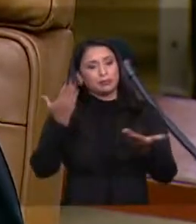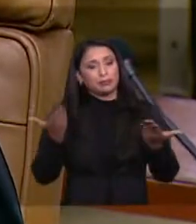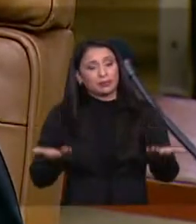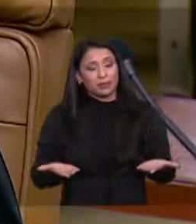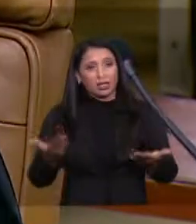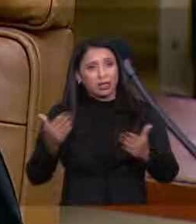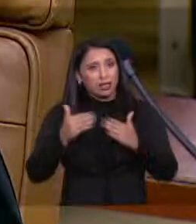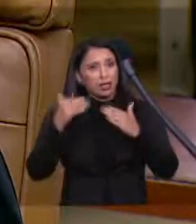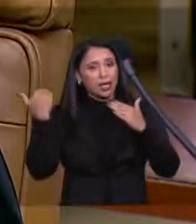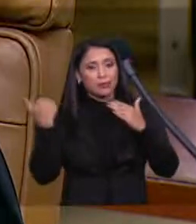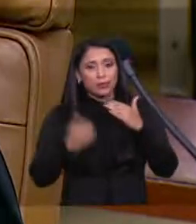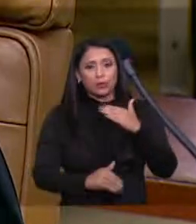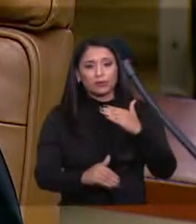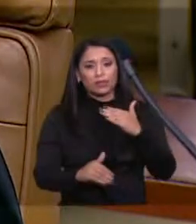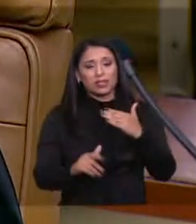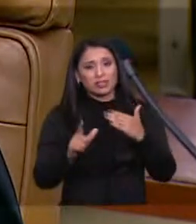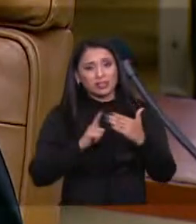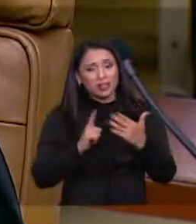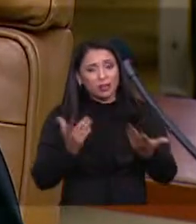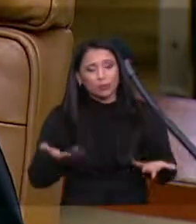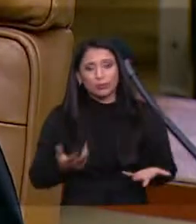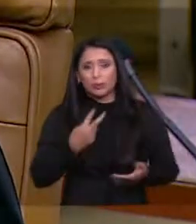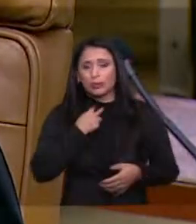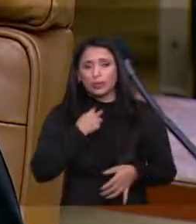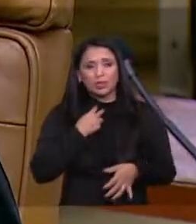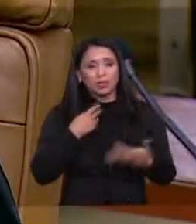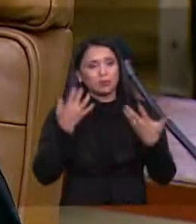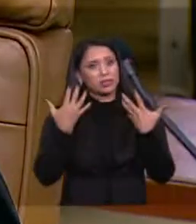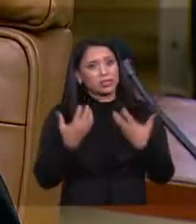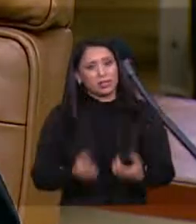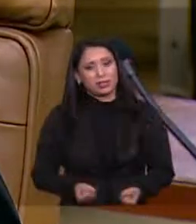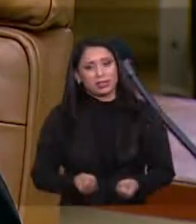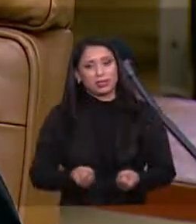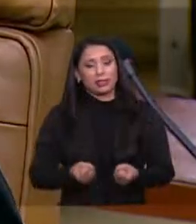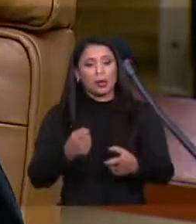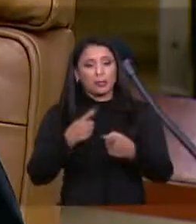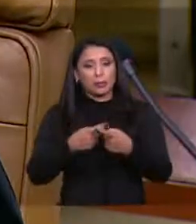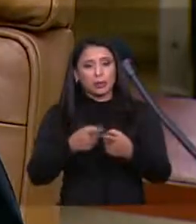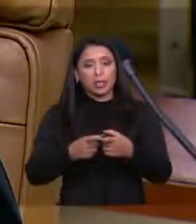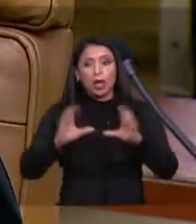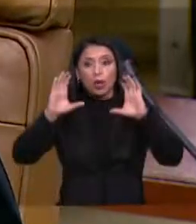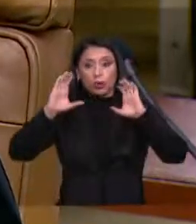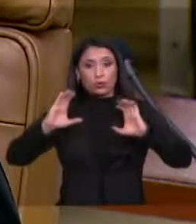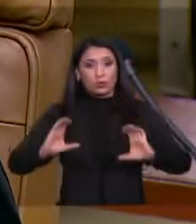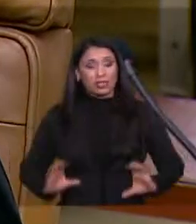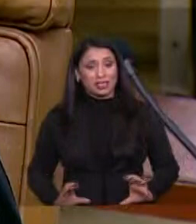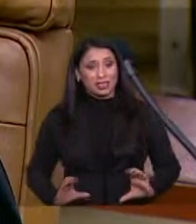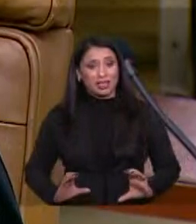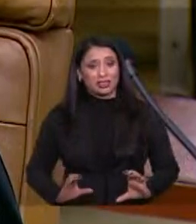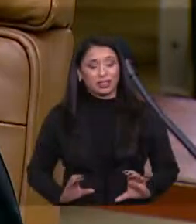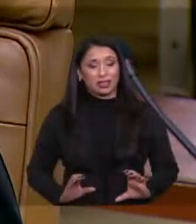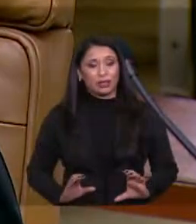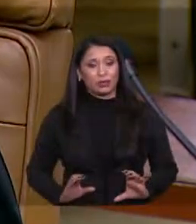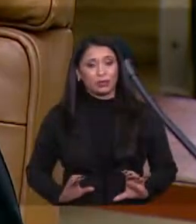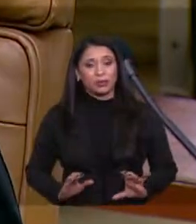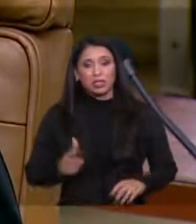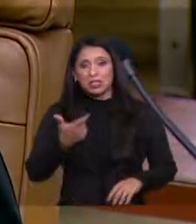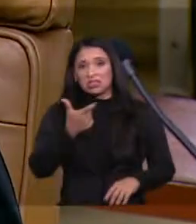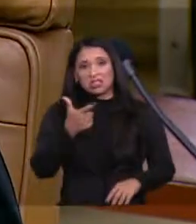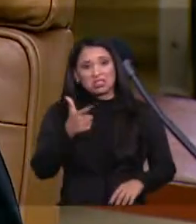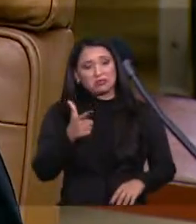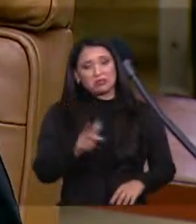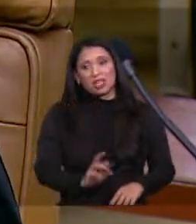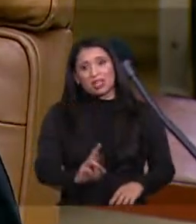intenso do que seria cabível em se tratando de um cidadão que não detém essa